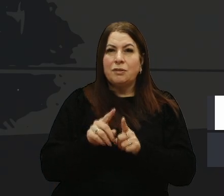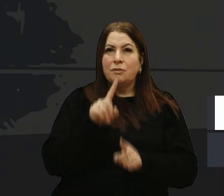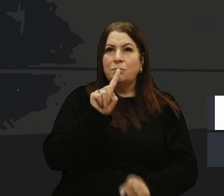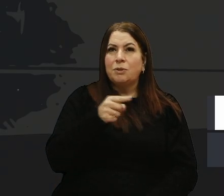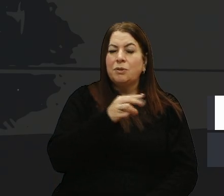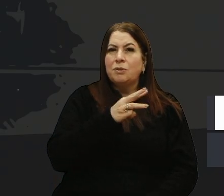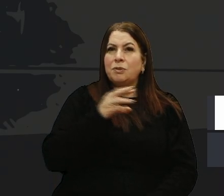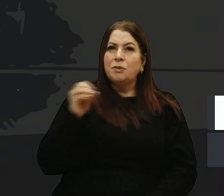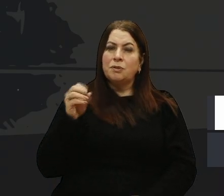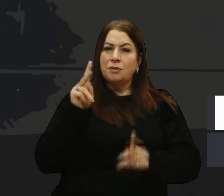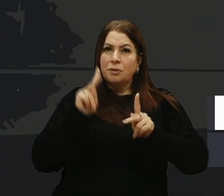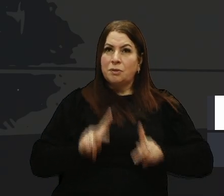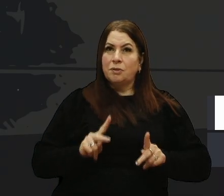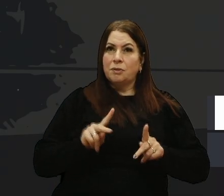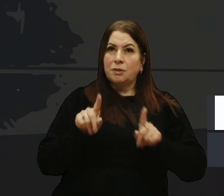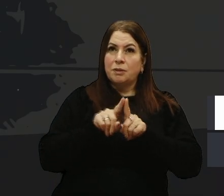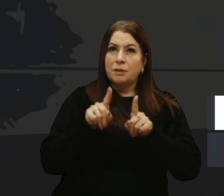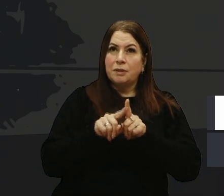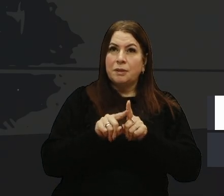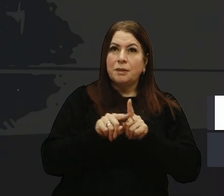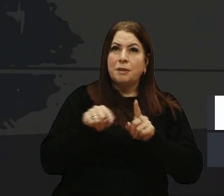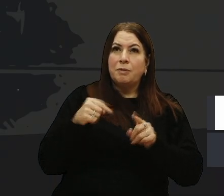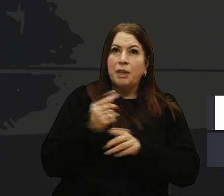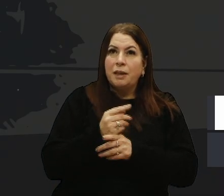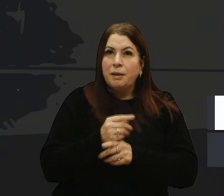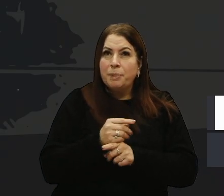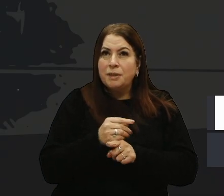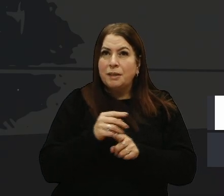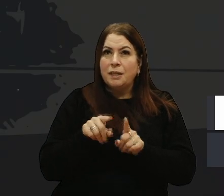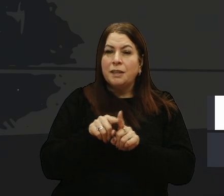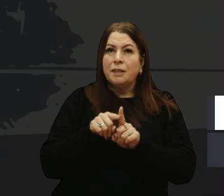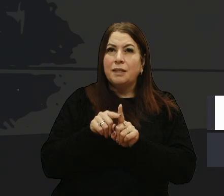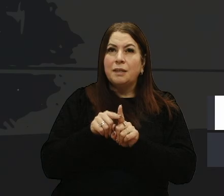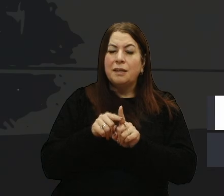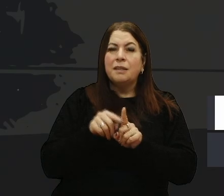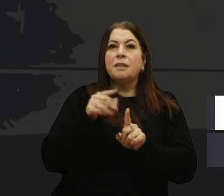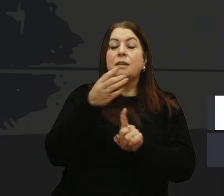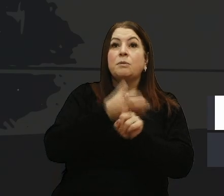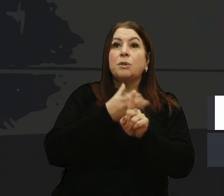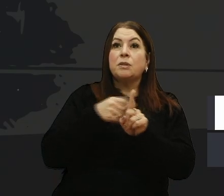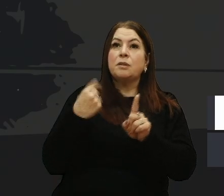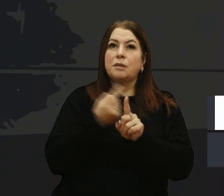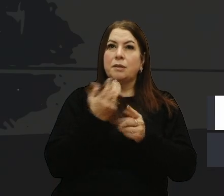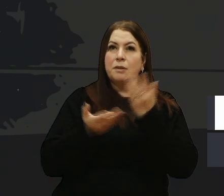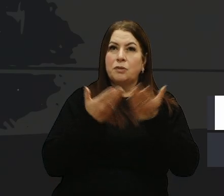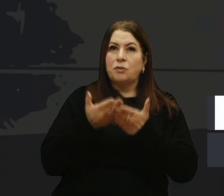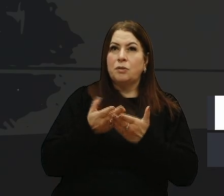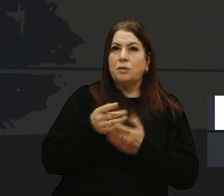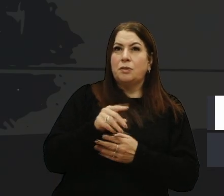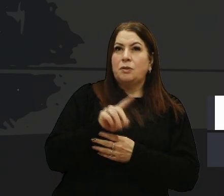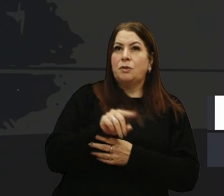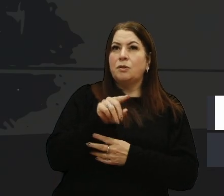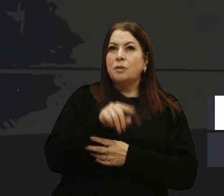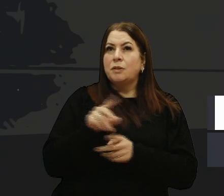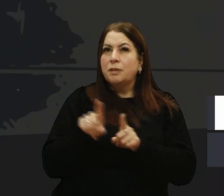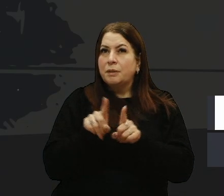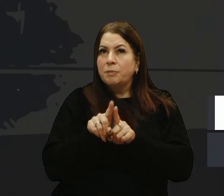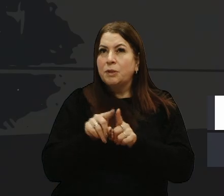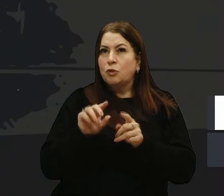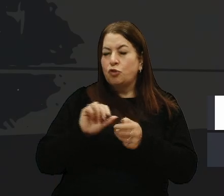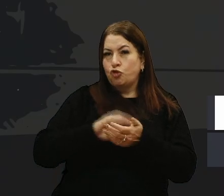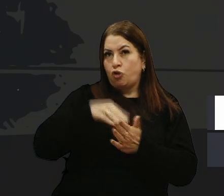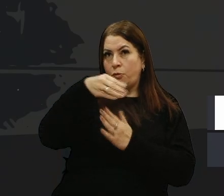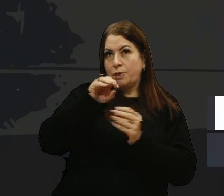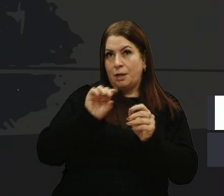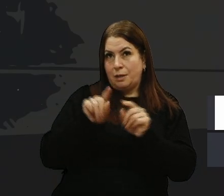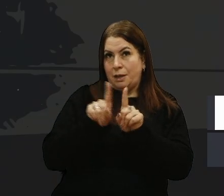1.300 pessoas PCDs atendidas, 94 mil pessoas só nos Jogos Coloniais do calendário esportivo, 110